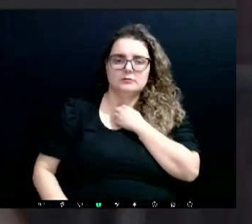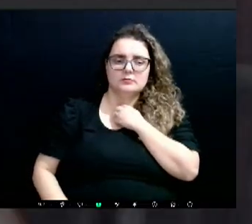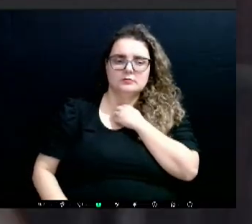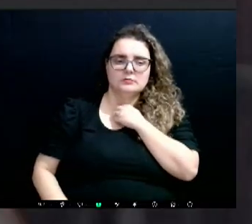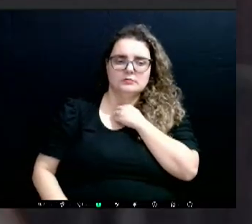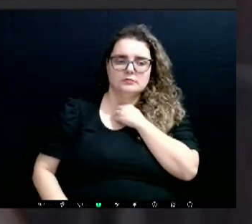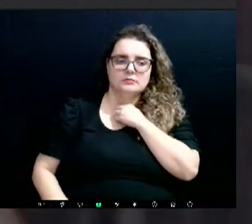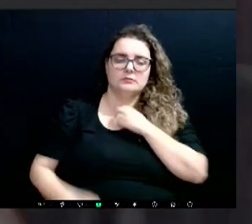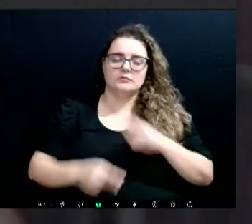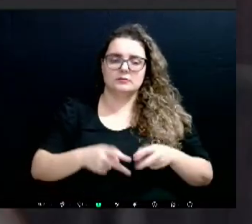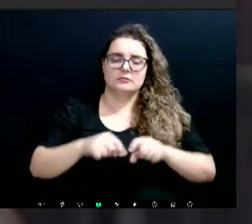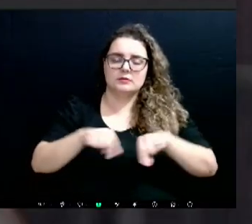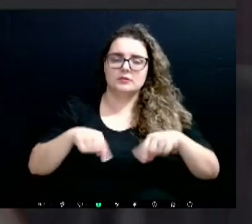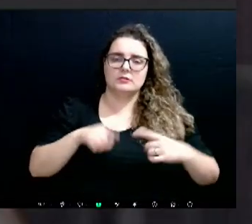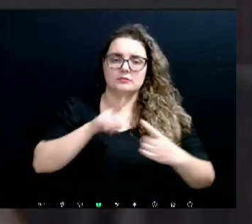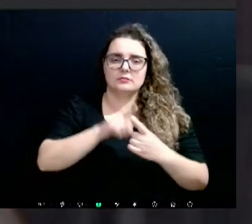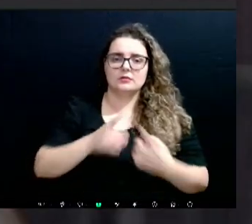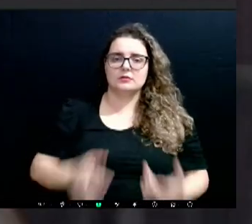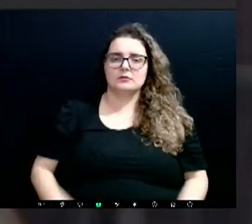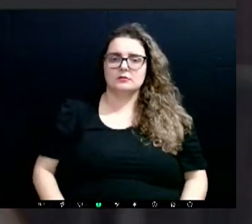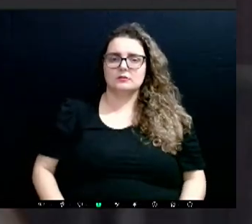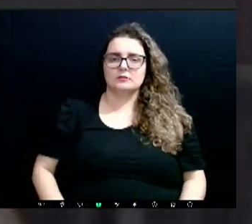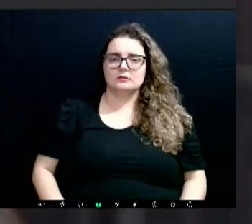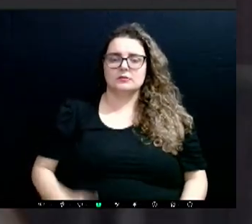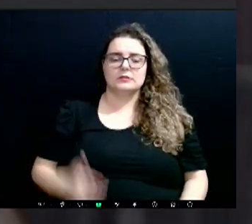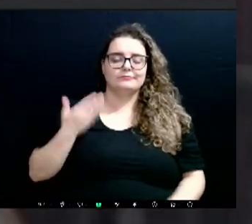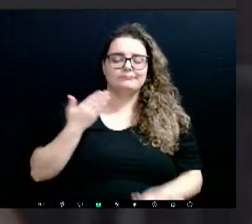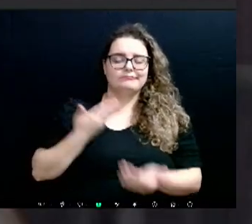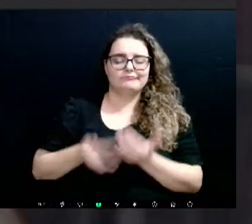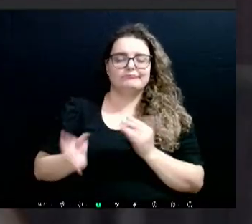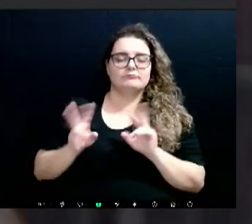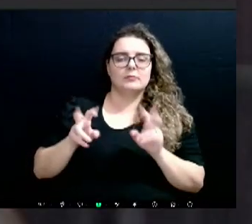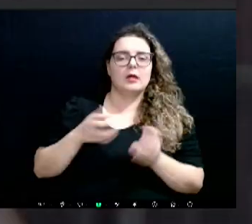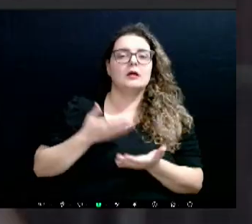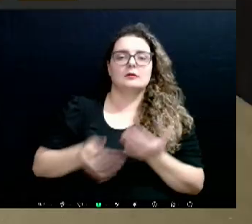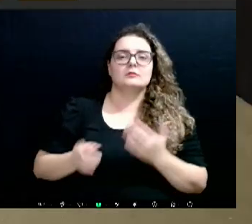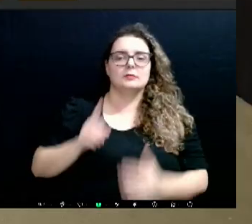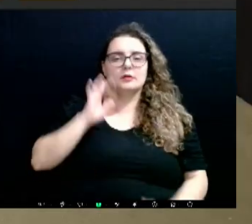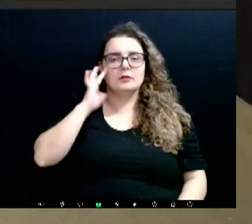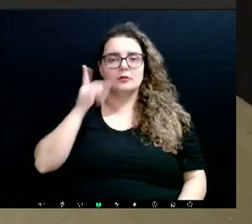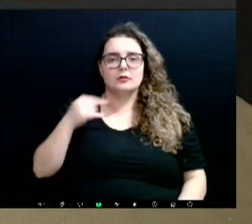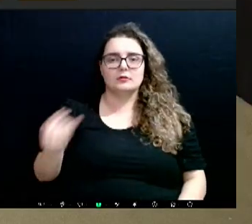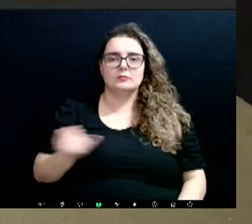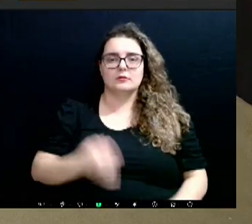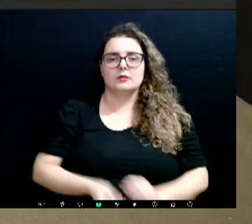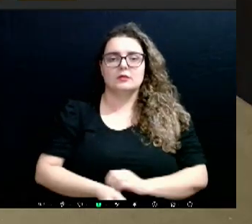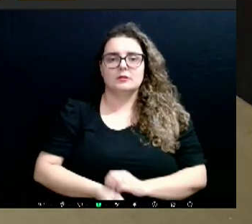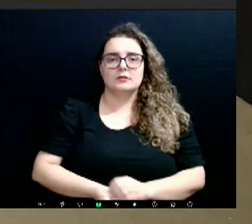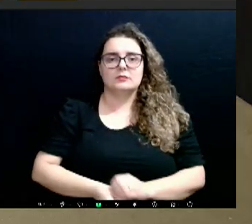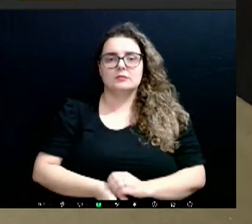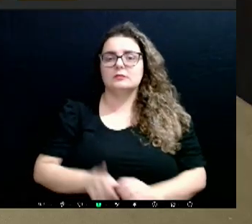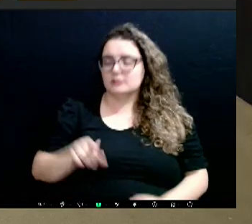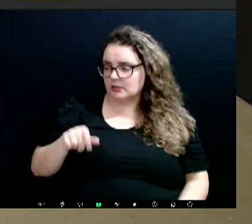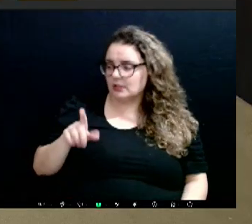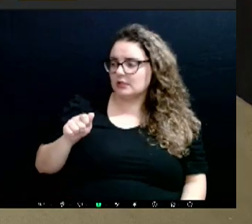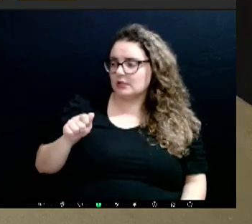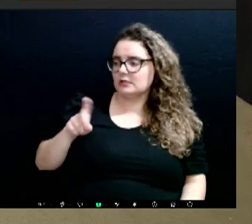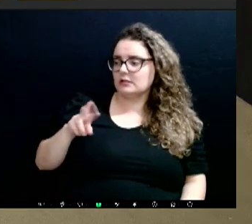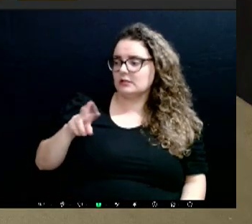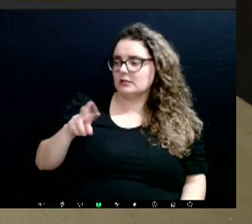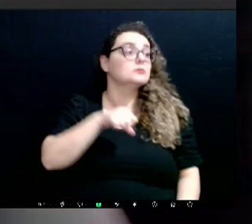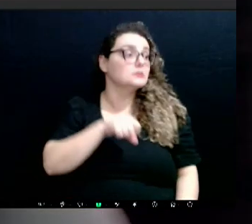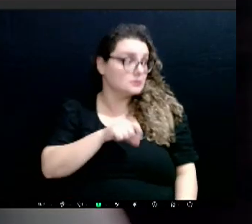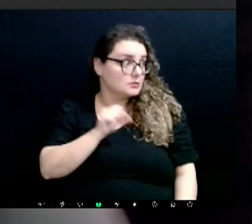acontece onde a gente se perde. Acho que esse ponto é importante, sim, né, eu acho Adriana? que sim, muito. E essa questão, né, a gente